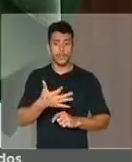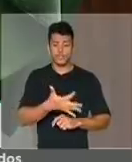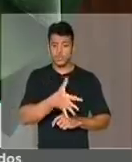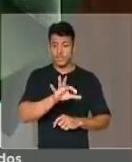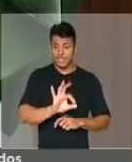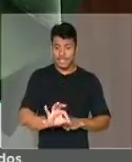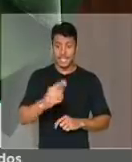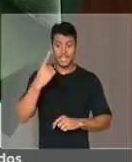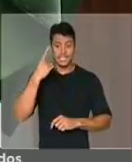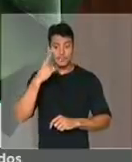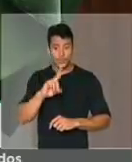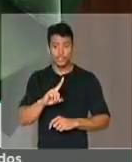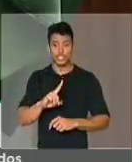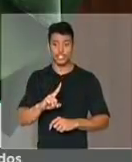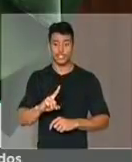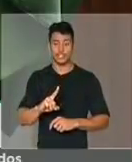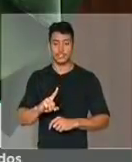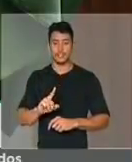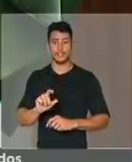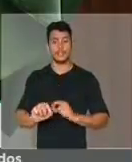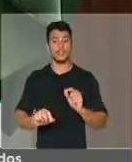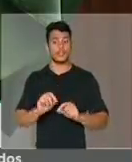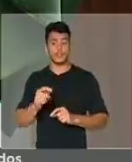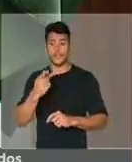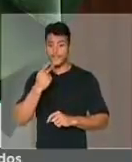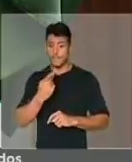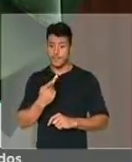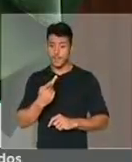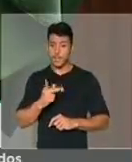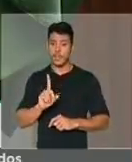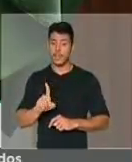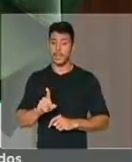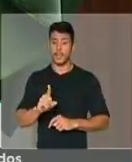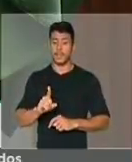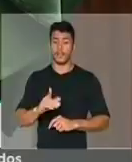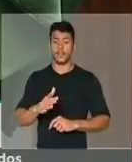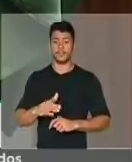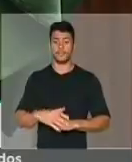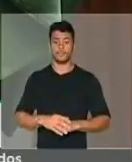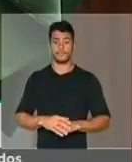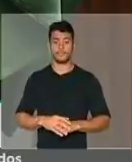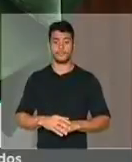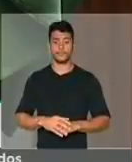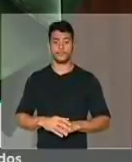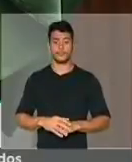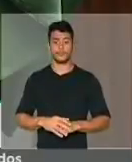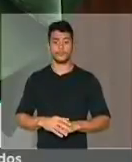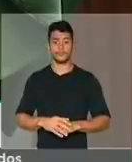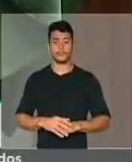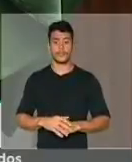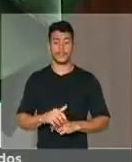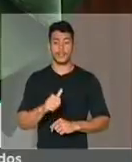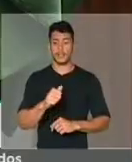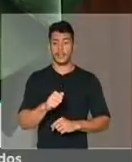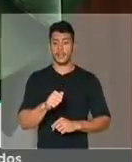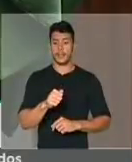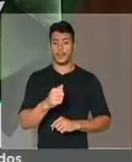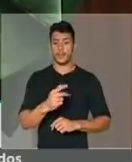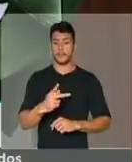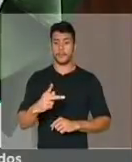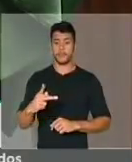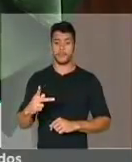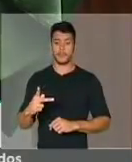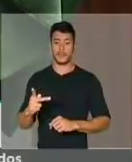10 tiroteios por dia. E quem diz isso, assustem. São os aplicativos